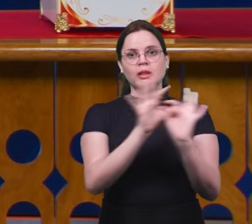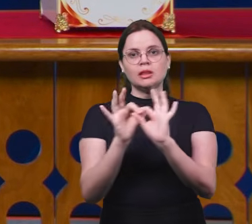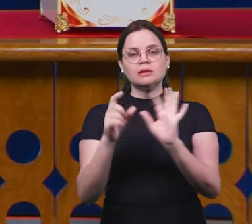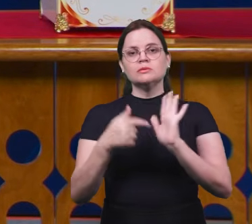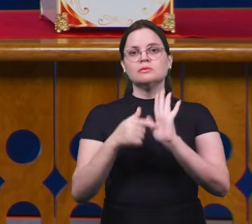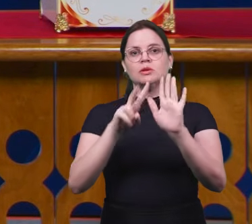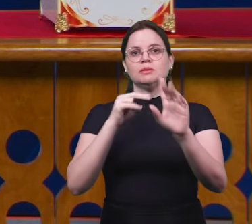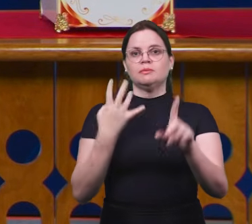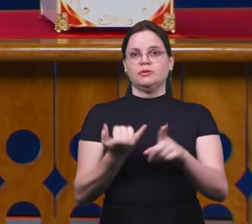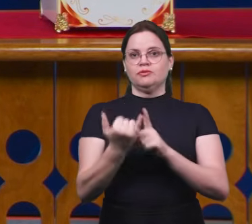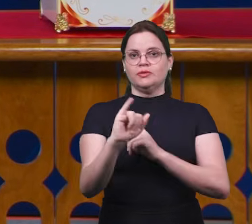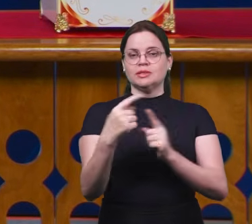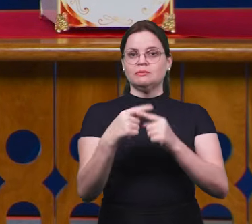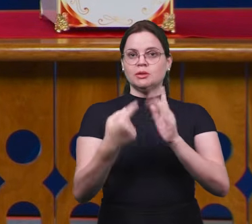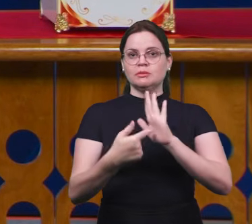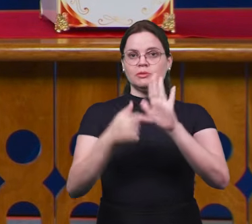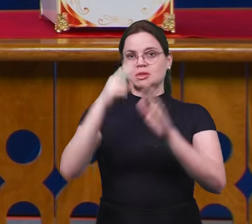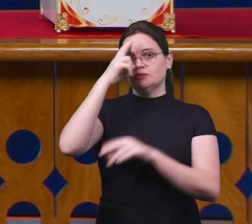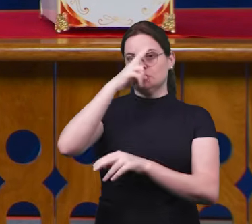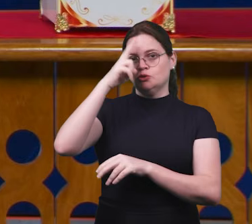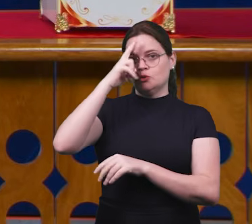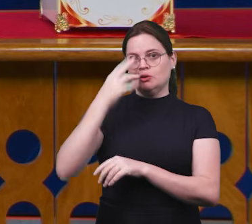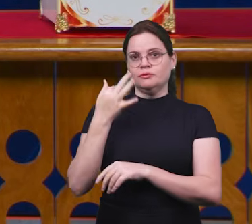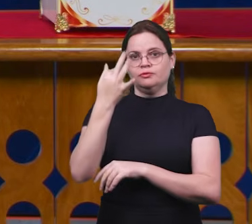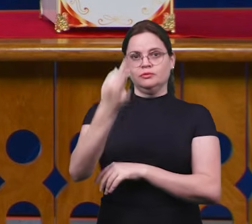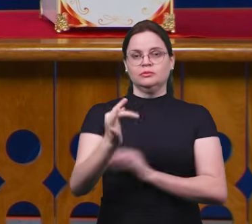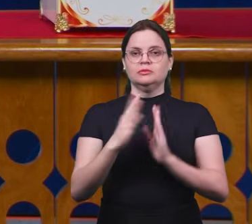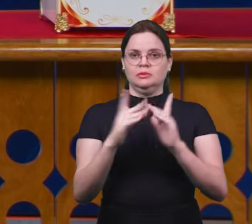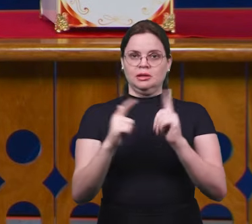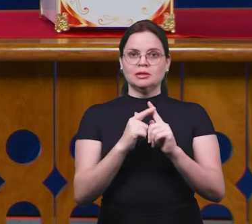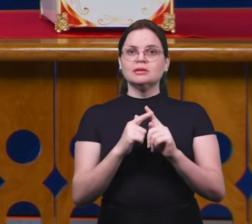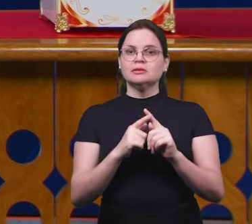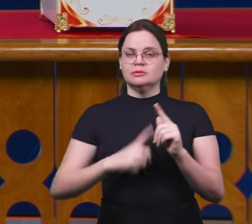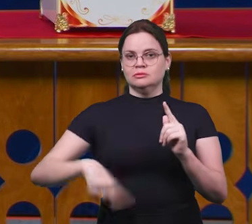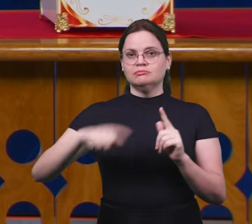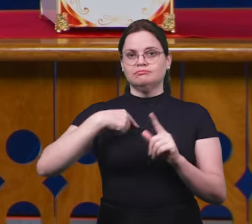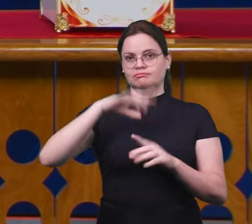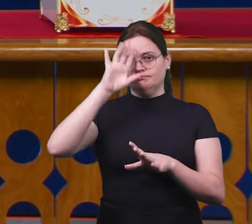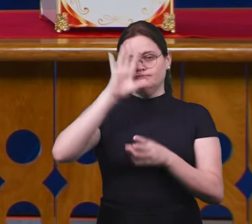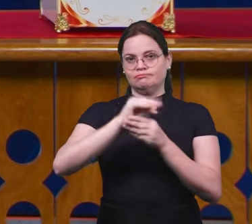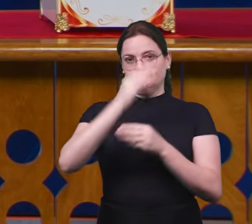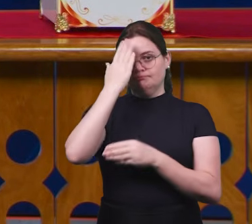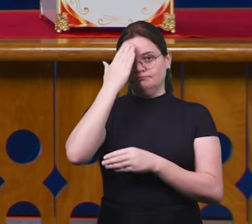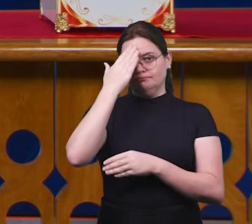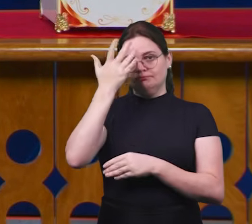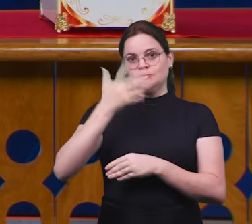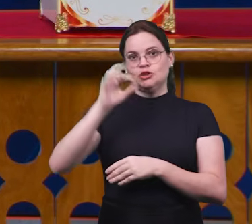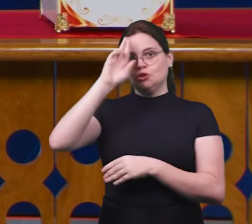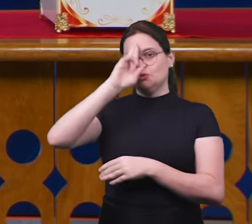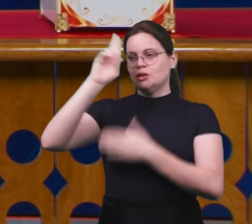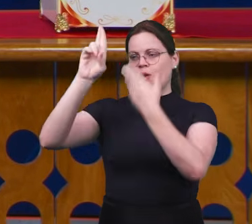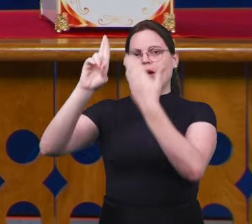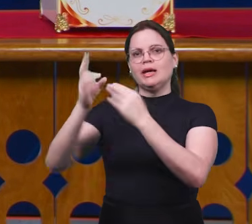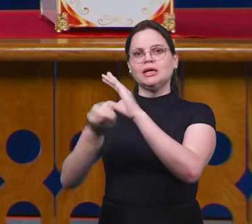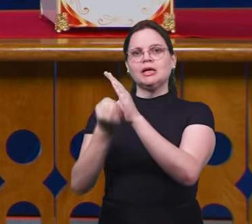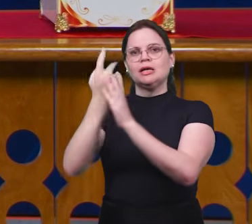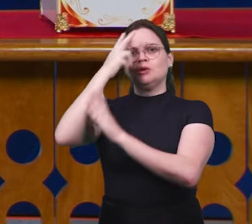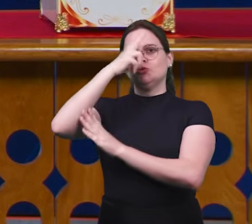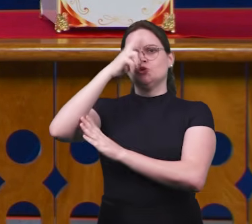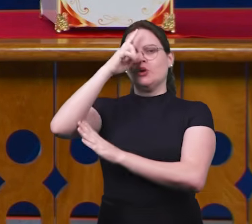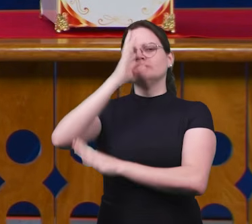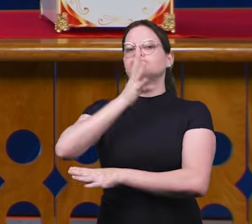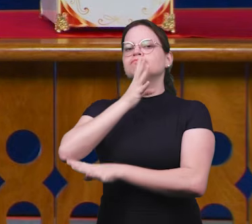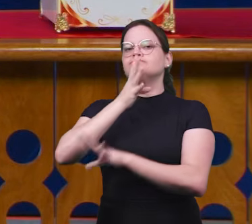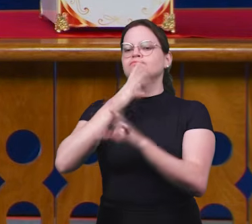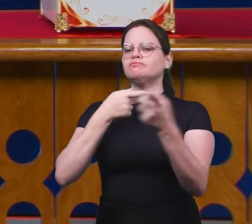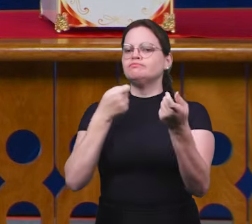para o futuro da igreja, para a história da igreja. E nós sabemos que Deus é o Senhor da história, Ele conhece